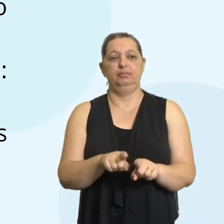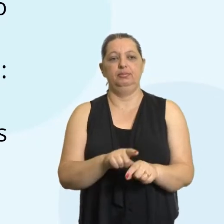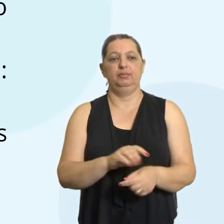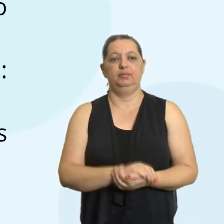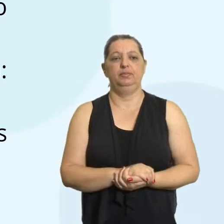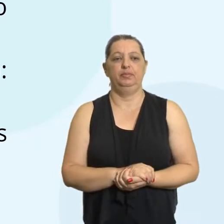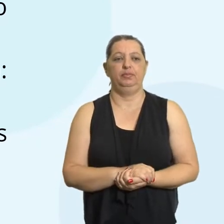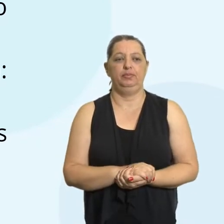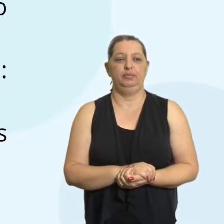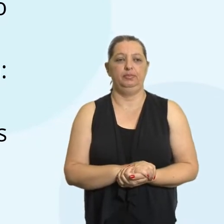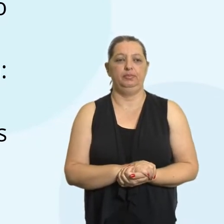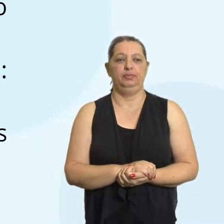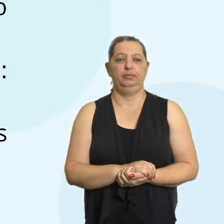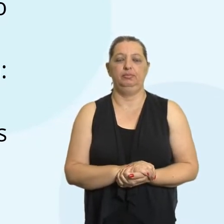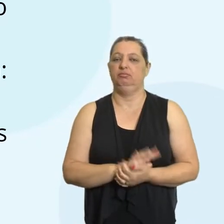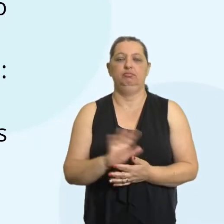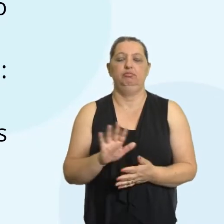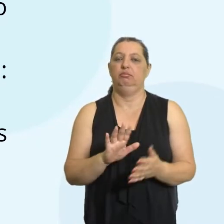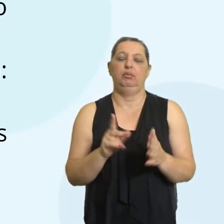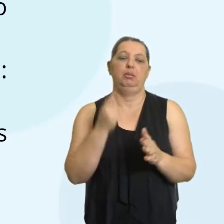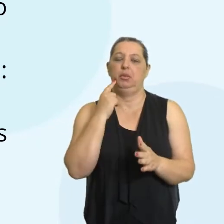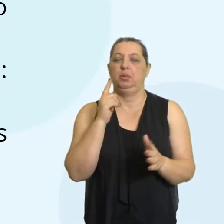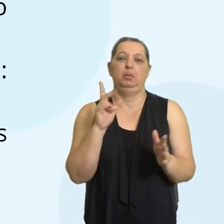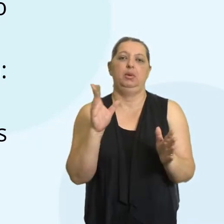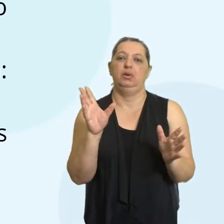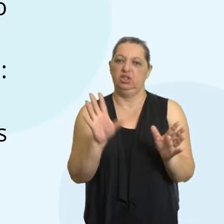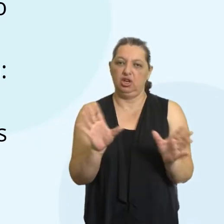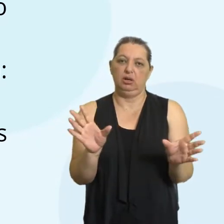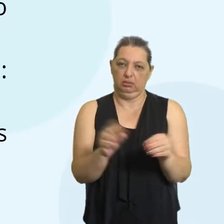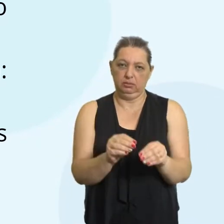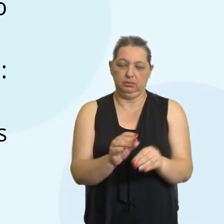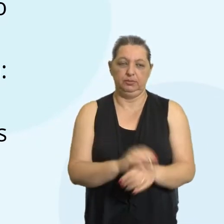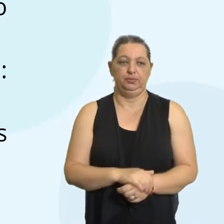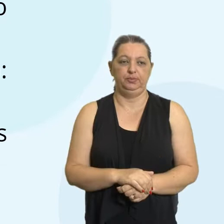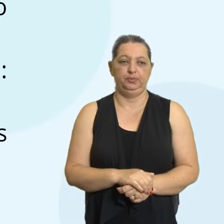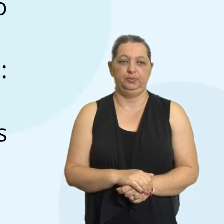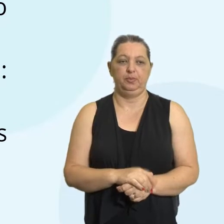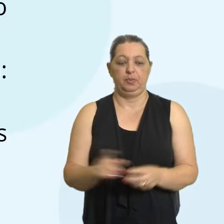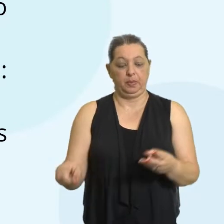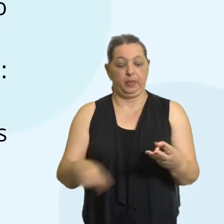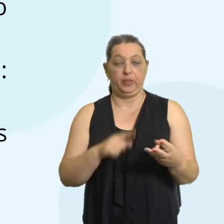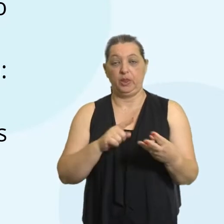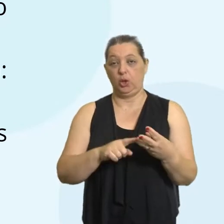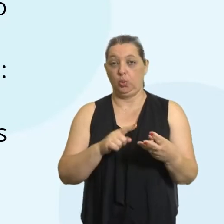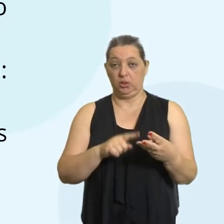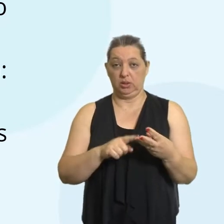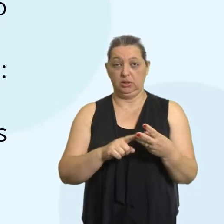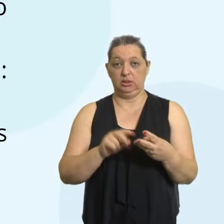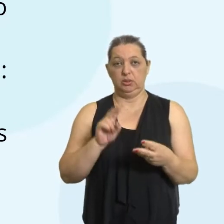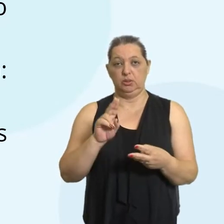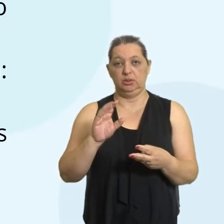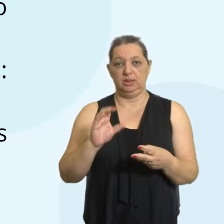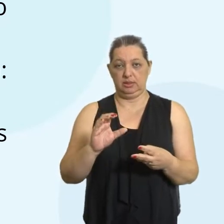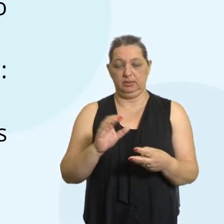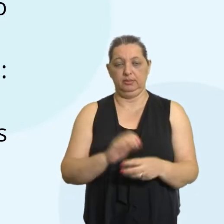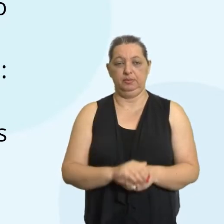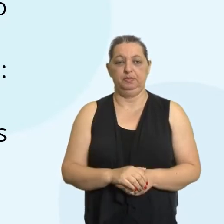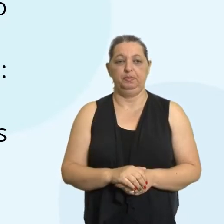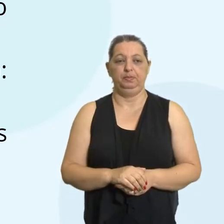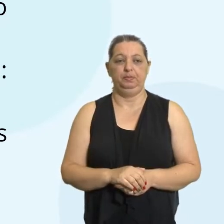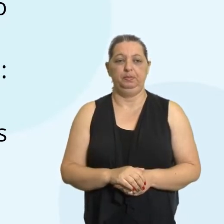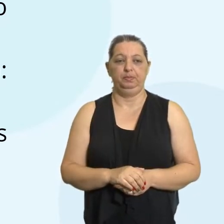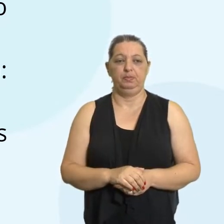eu nem vou nem vou os meus é muito ele terceiro componente desse dessa unidade curricular é ministrado